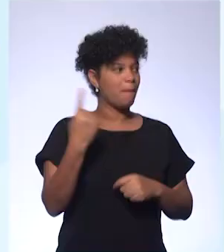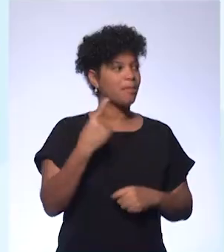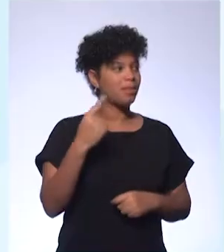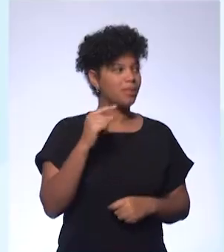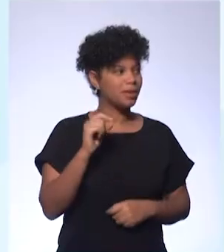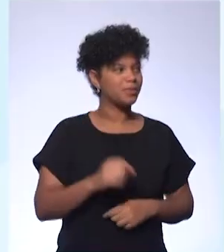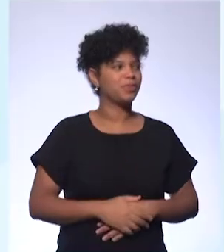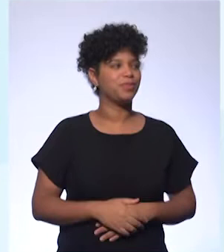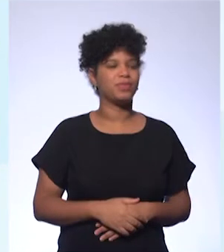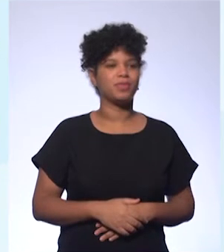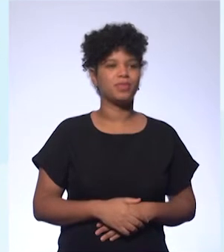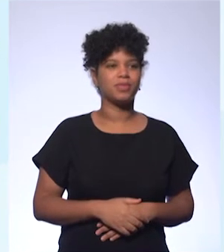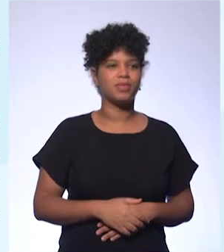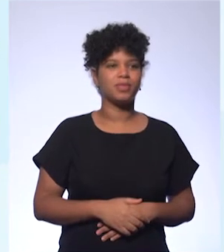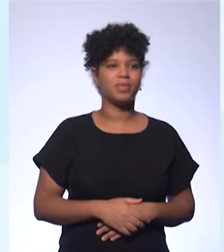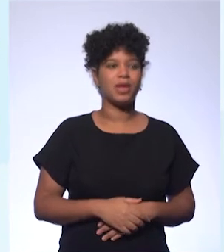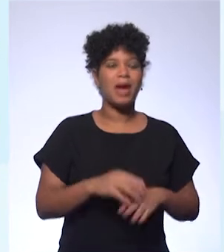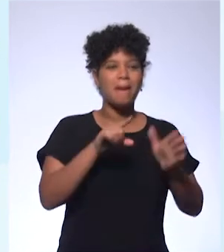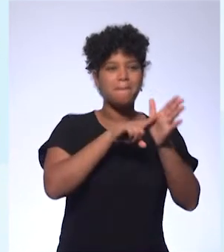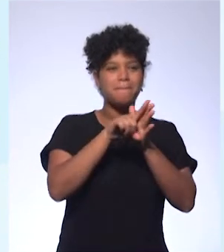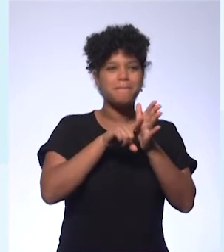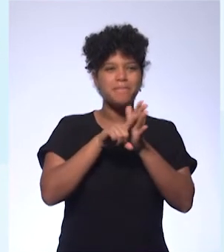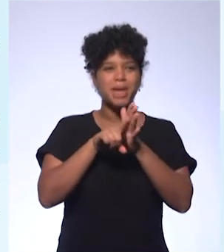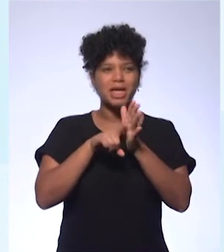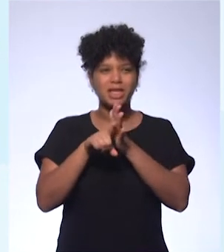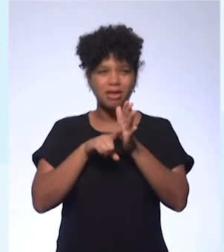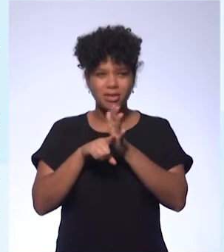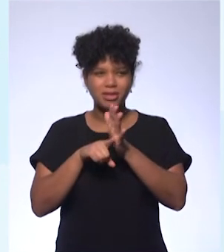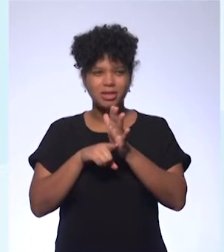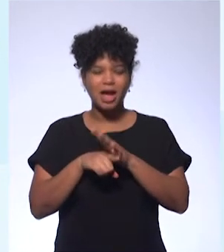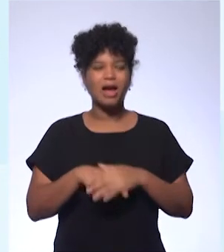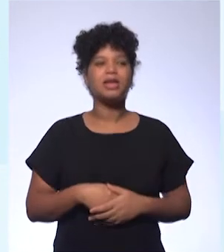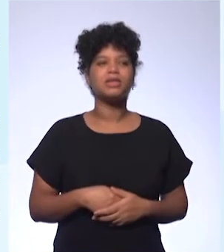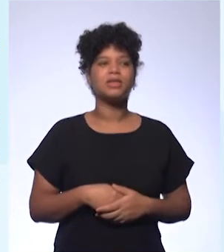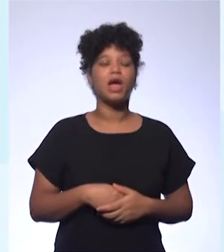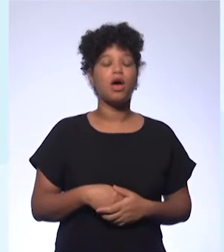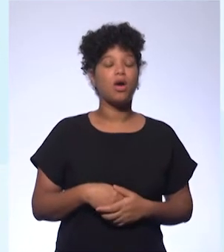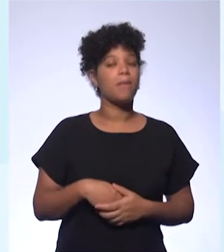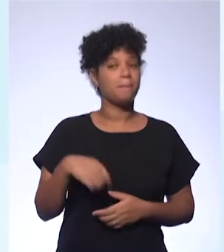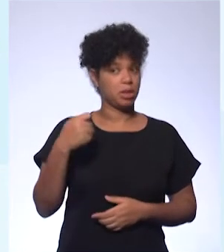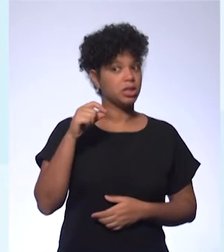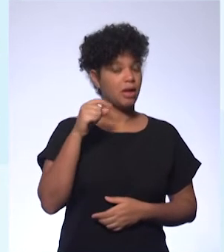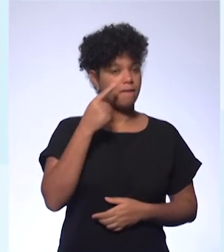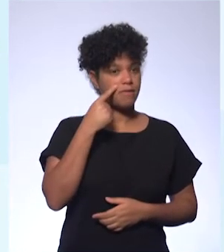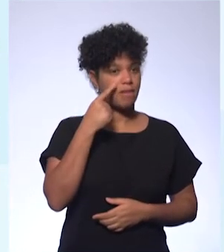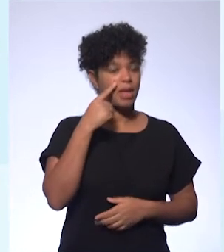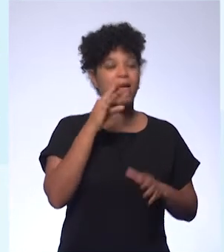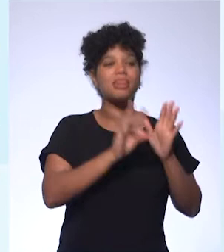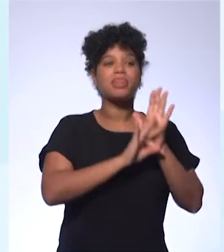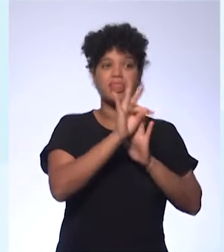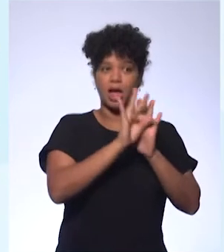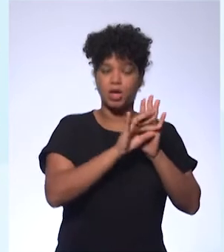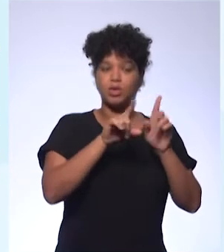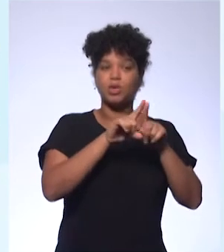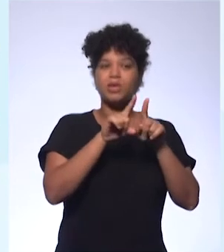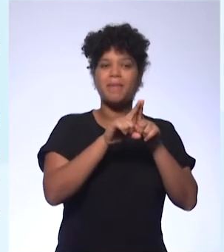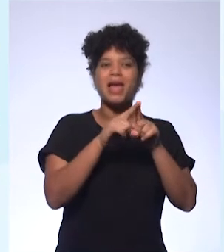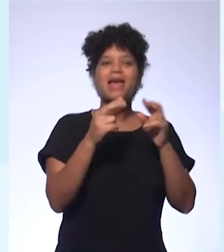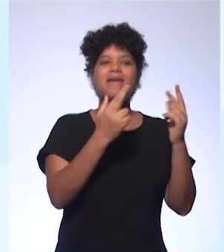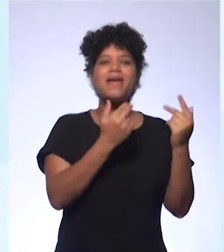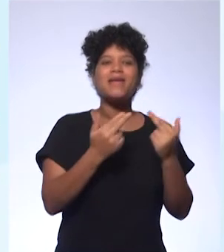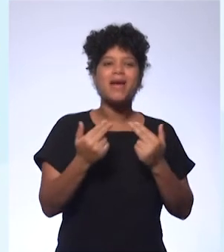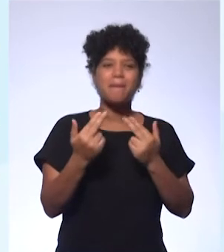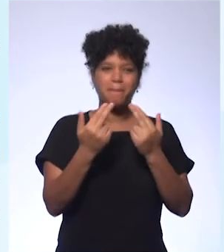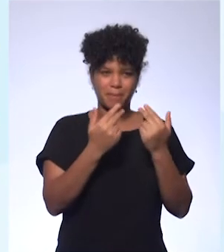é, né, vamos lá, pesquisa, apreciação e produção. Vocês vão pesquisar textos e imagens em livros e revistas, e na